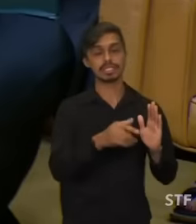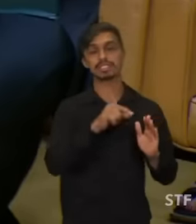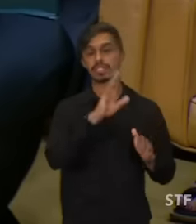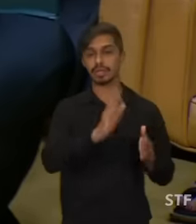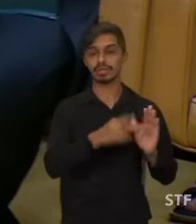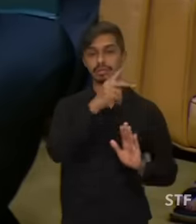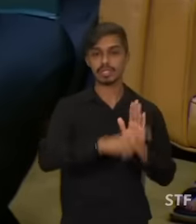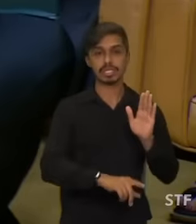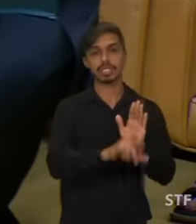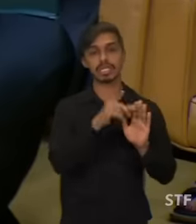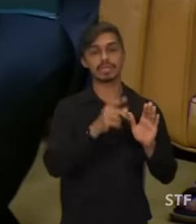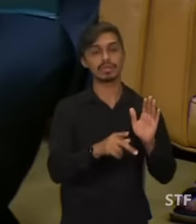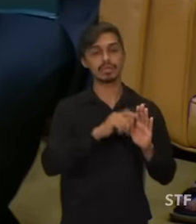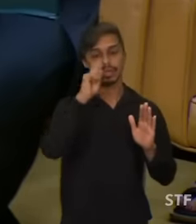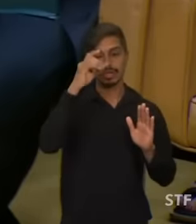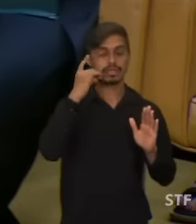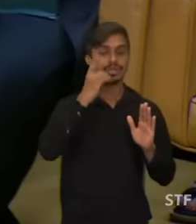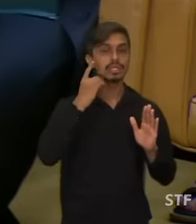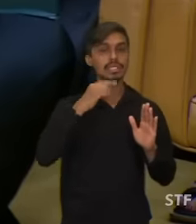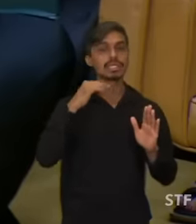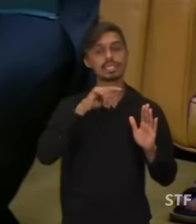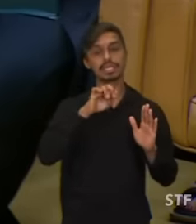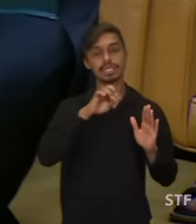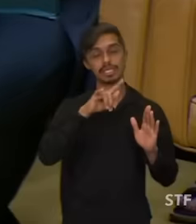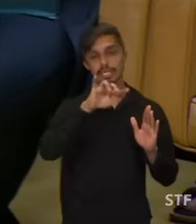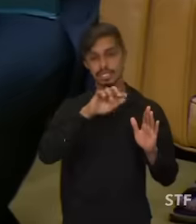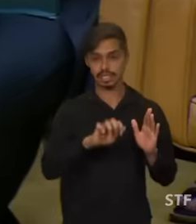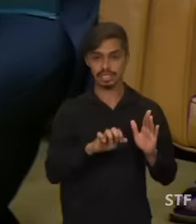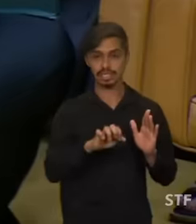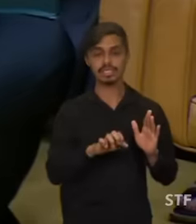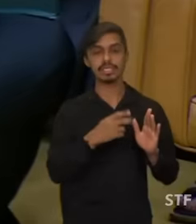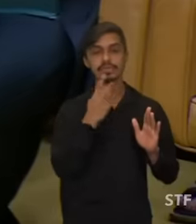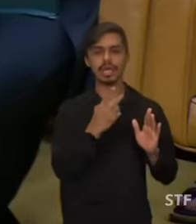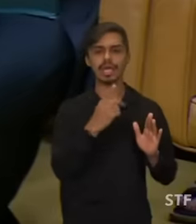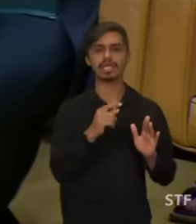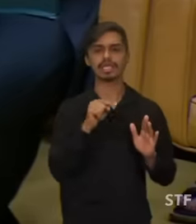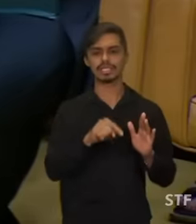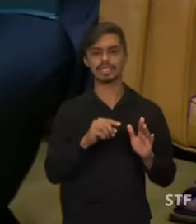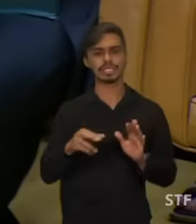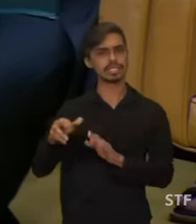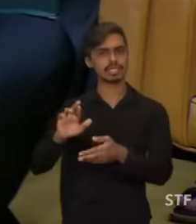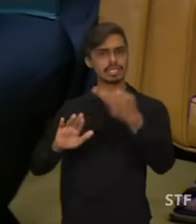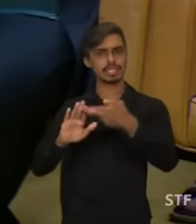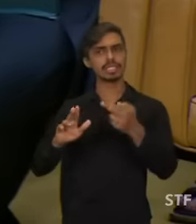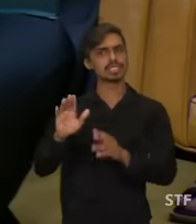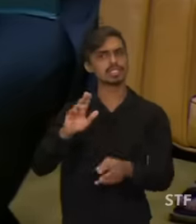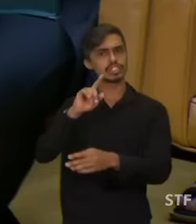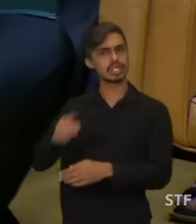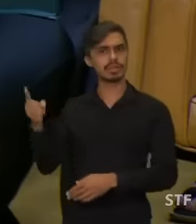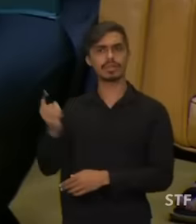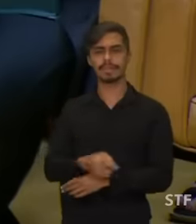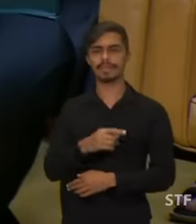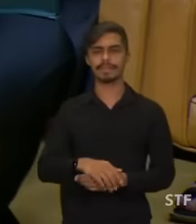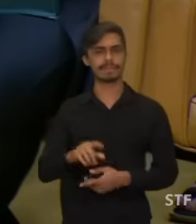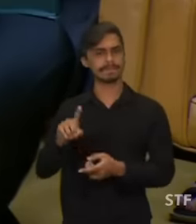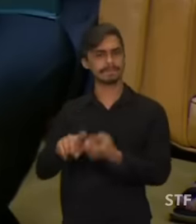decreto legislativo de autoria do deputado Kim Kataguiri, que procura sustar esta resolução do CNJ. Aí existem